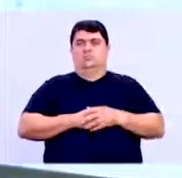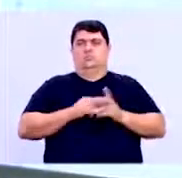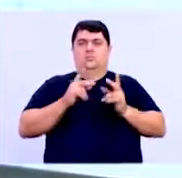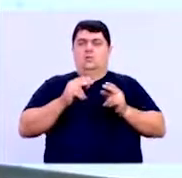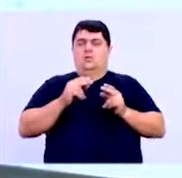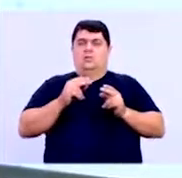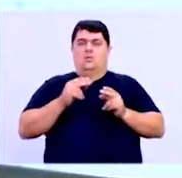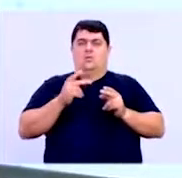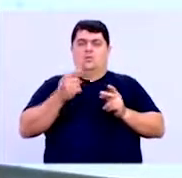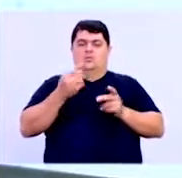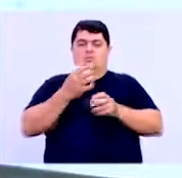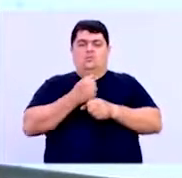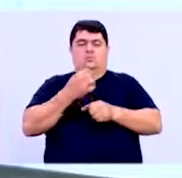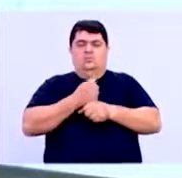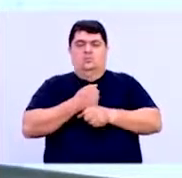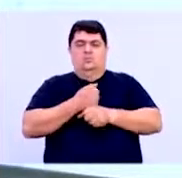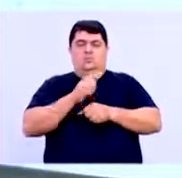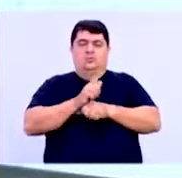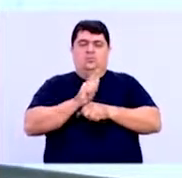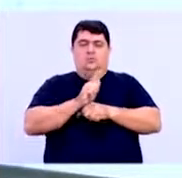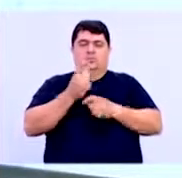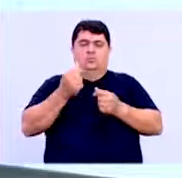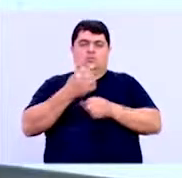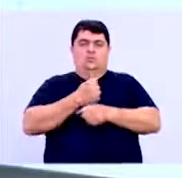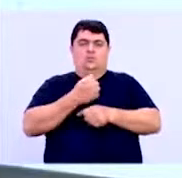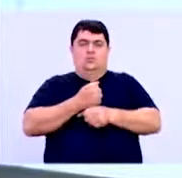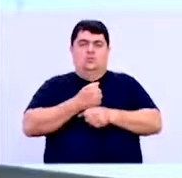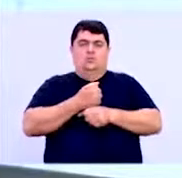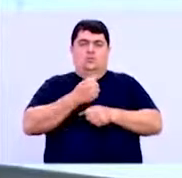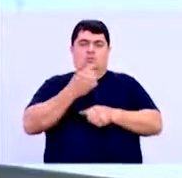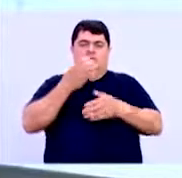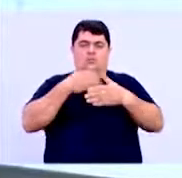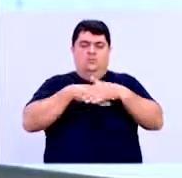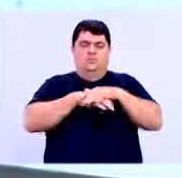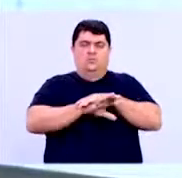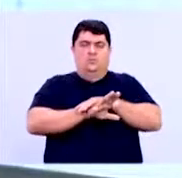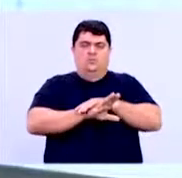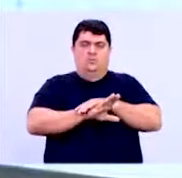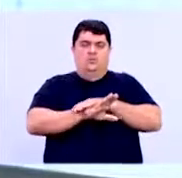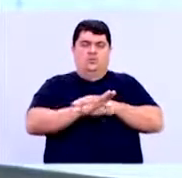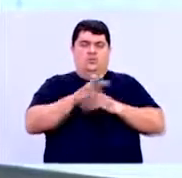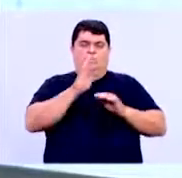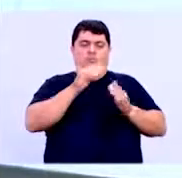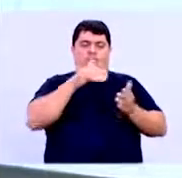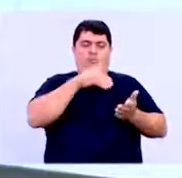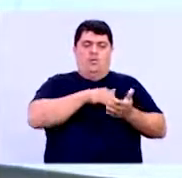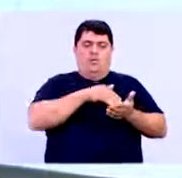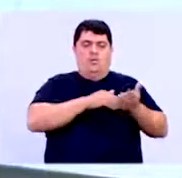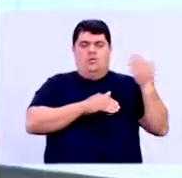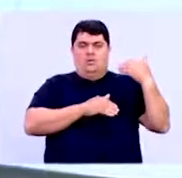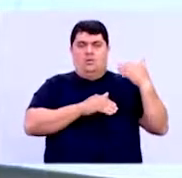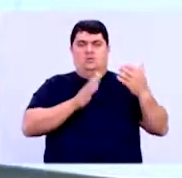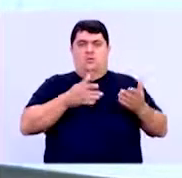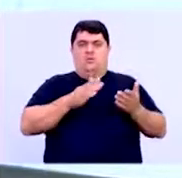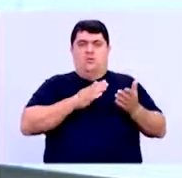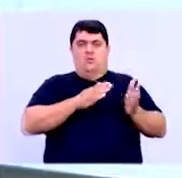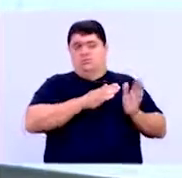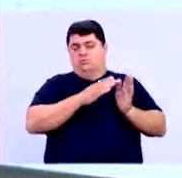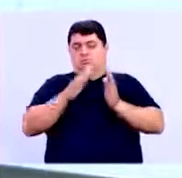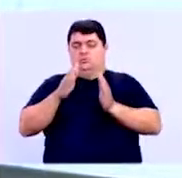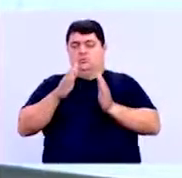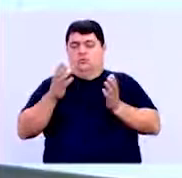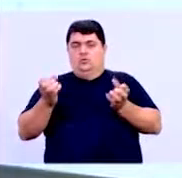de gestão orçamentária. O estoque final do período anterior torna-se o estoque inicial do